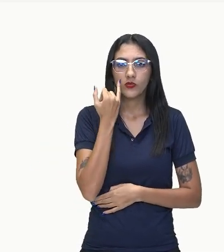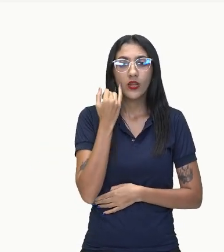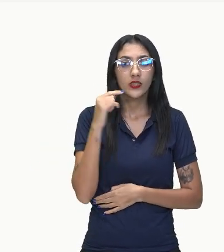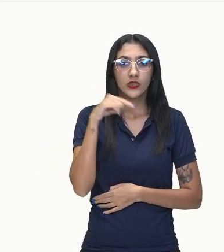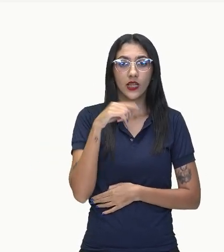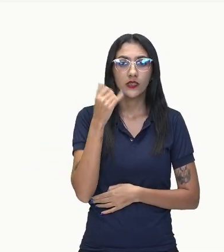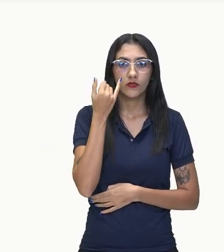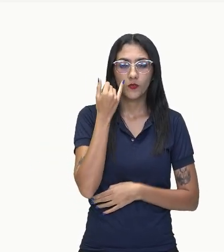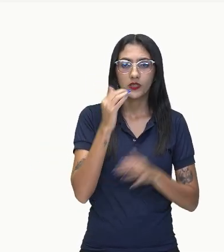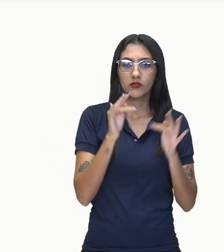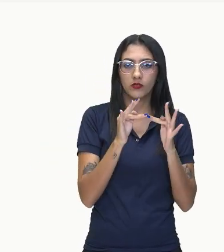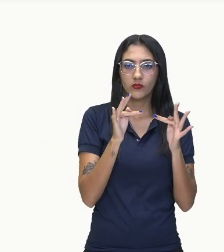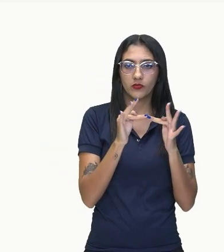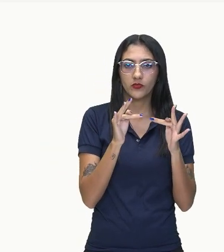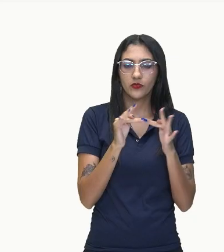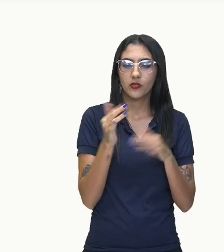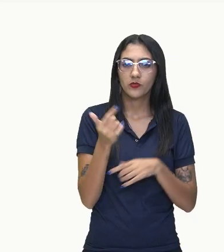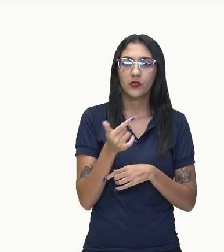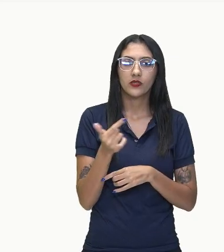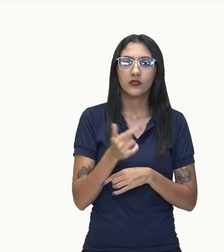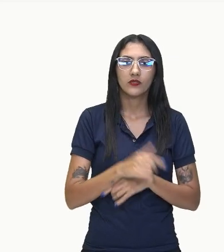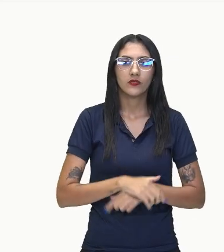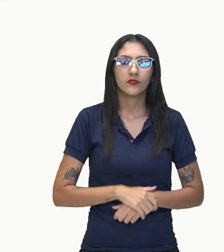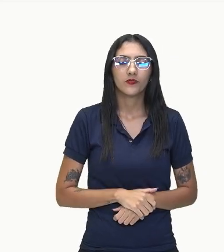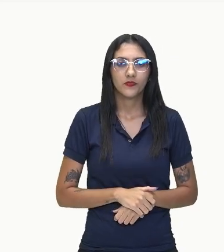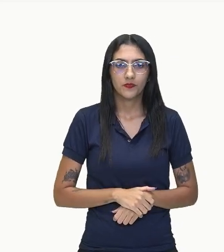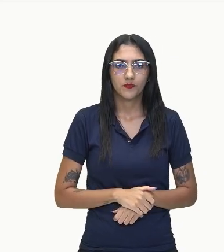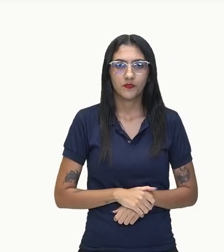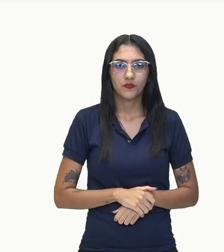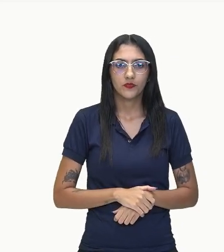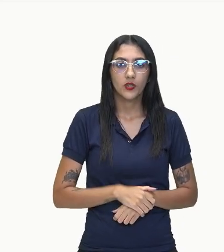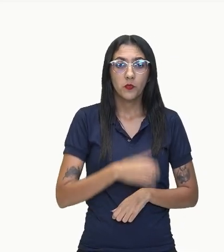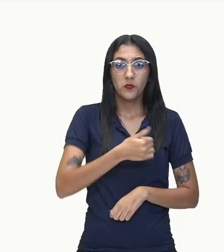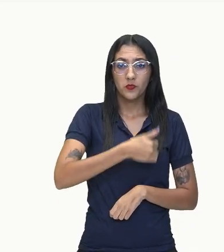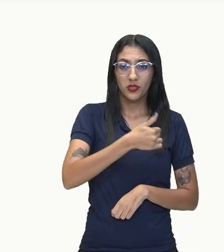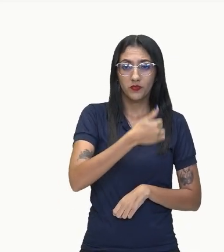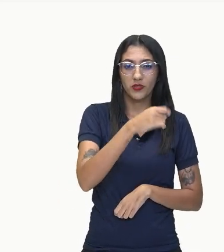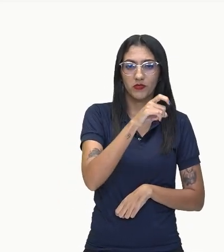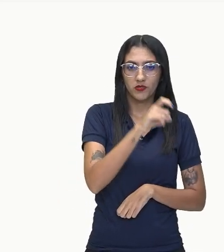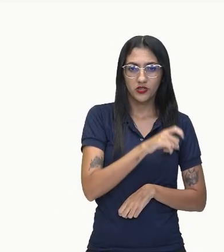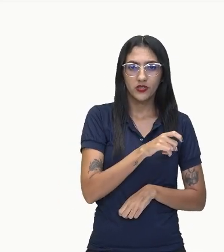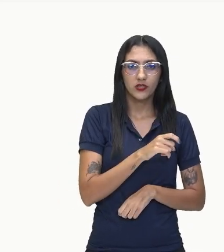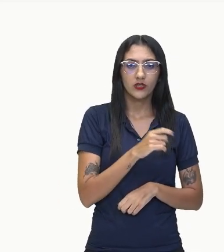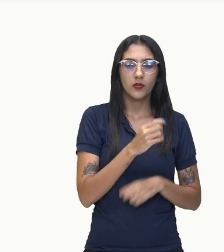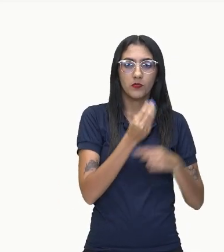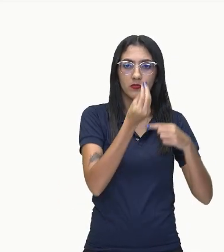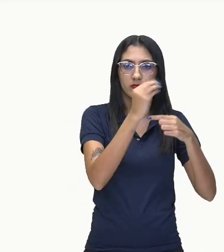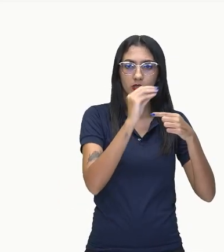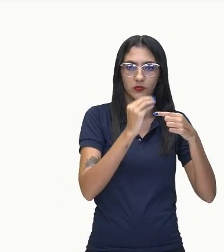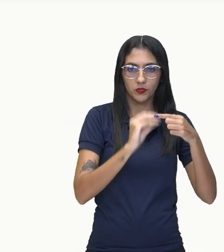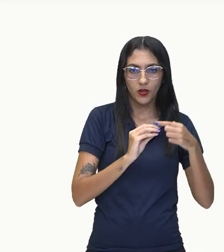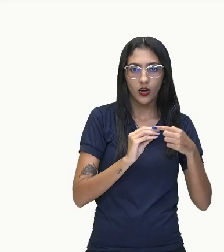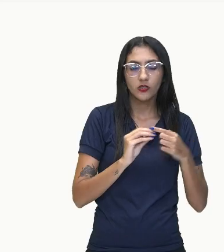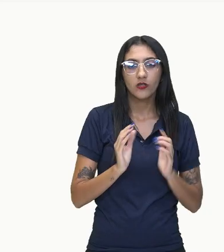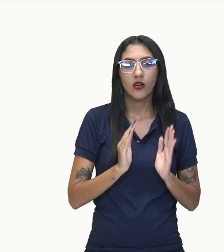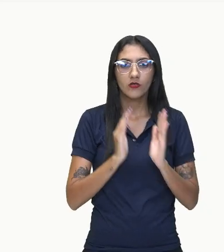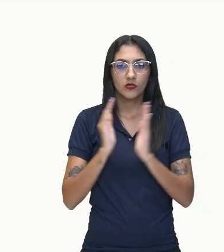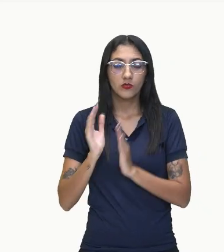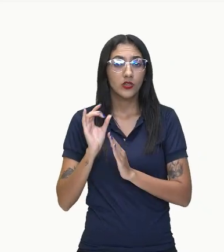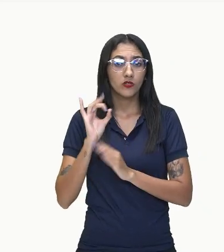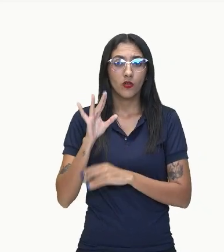função. O primeiro zero é menos 1 sobre 2 e o segundo zero é somente o